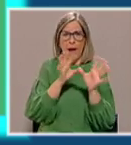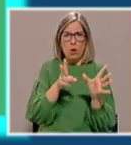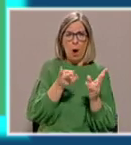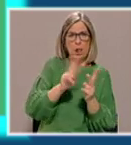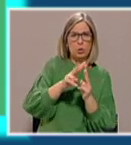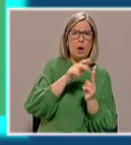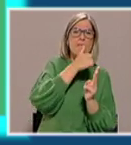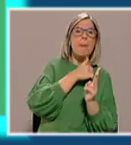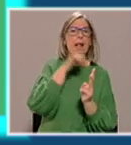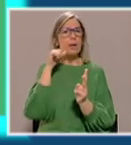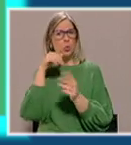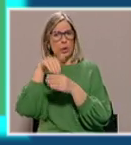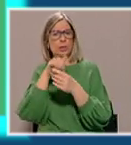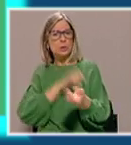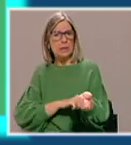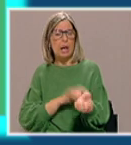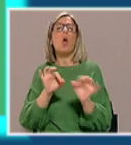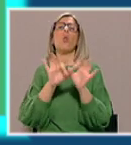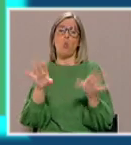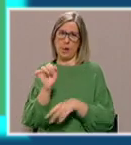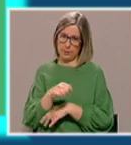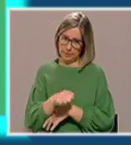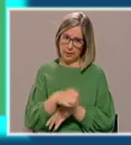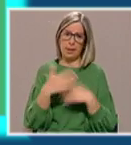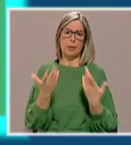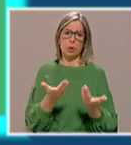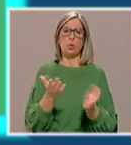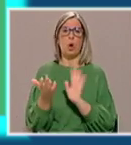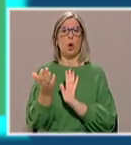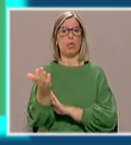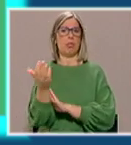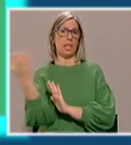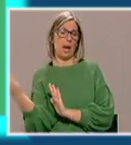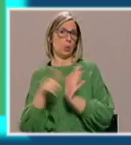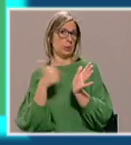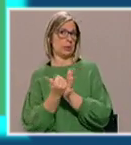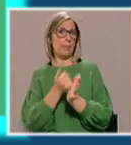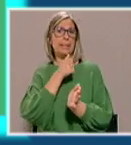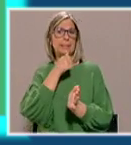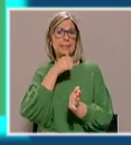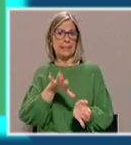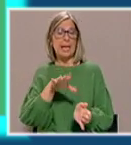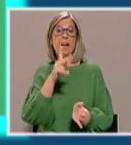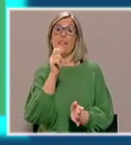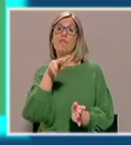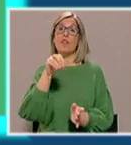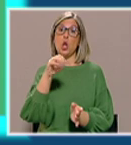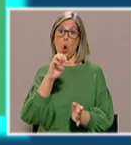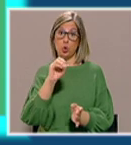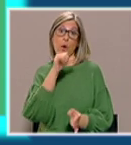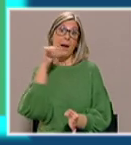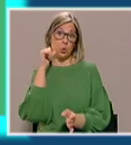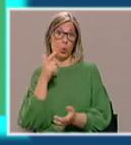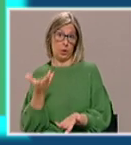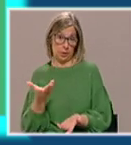quantidade de gases, oxigênio e dióxido de carbono. No lado direito do coração circula sempre sangue venoso. Isto é verdade.